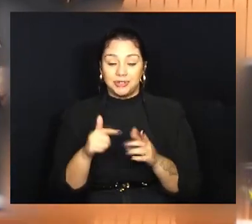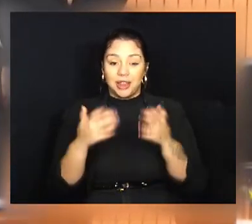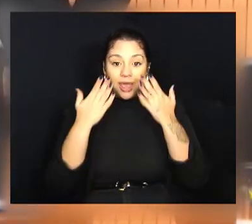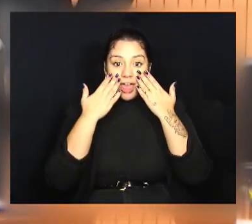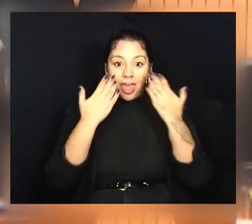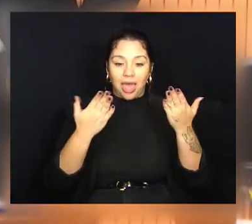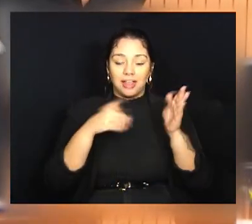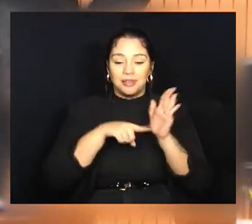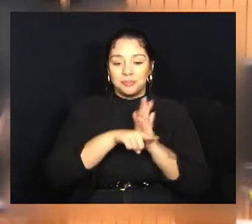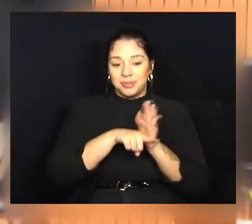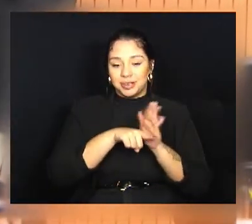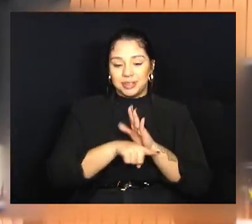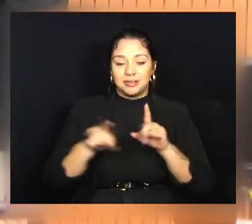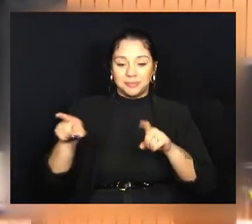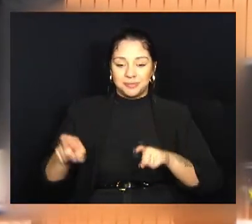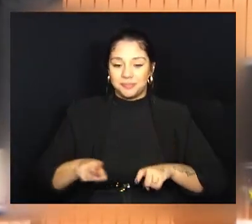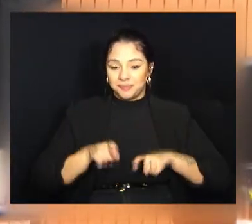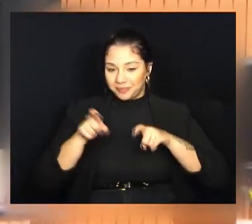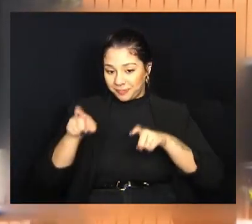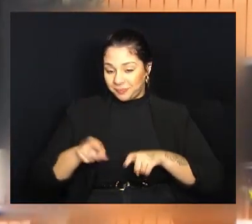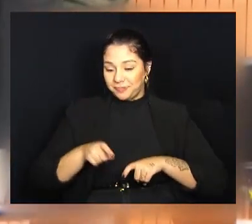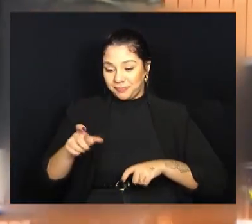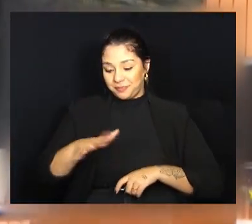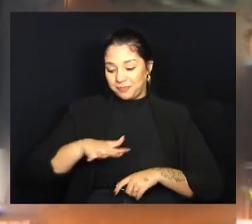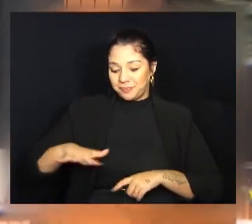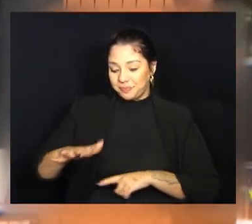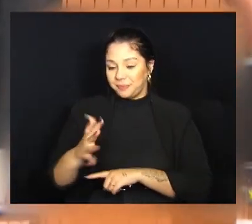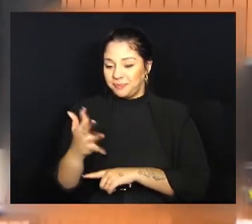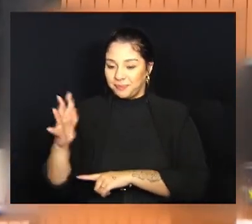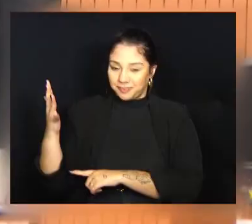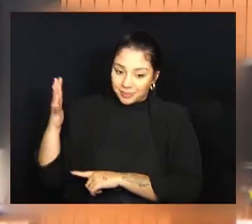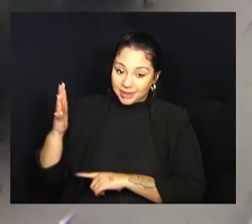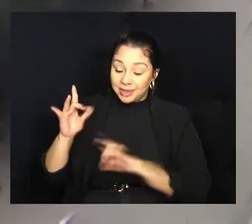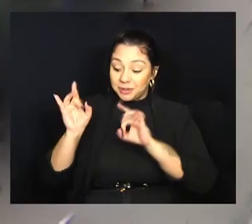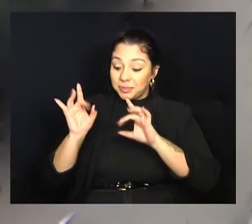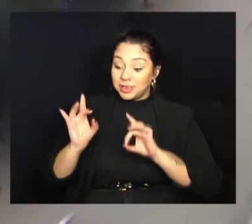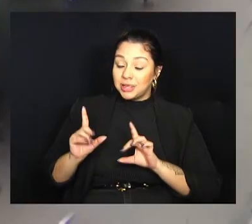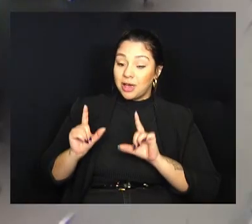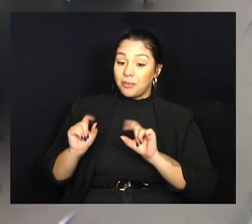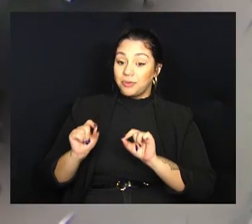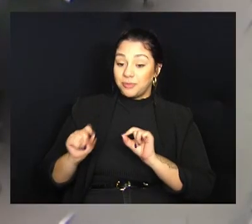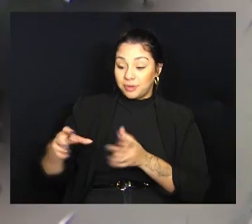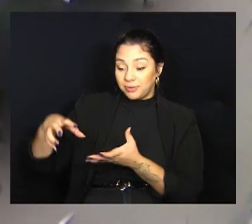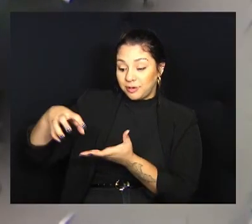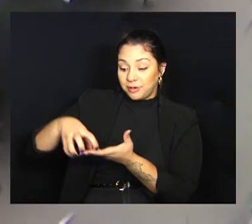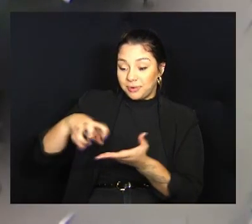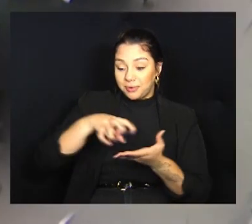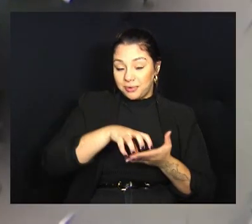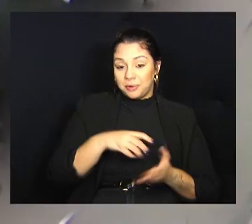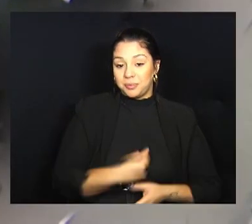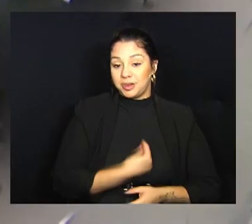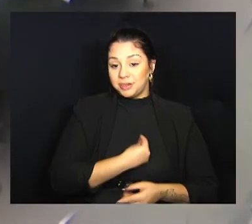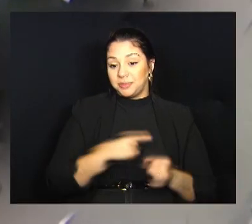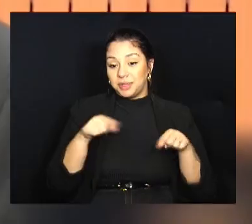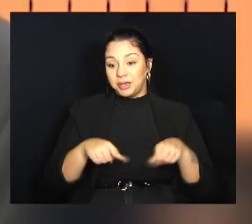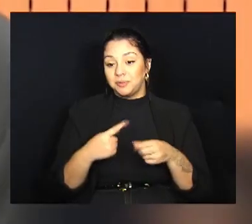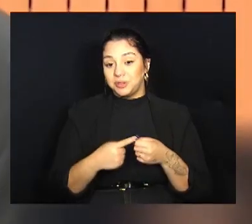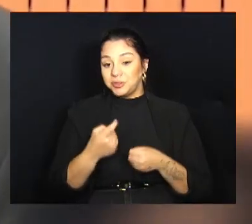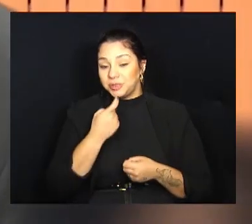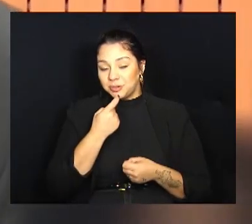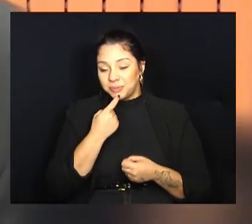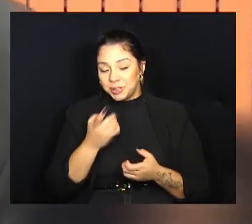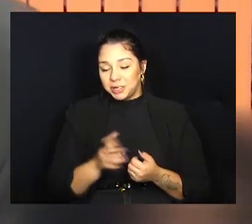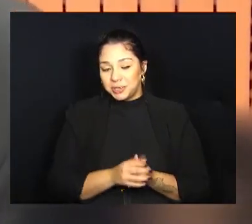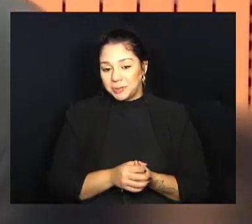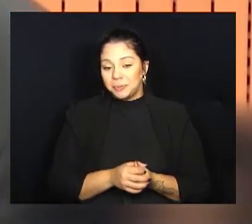pesquisa agropecuária do mundo tropical, em especial das suas unidades presentes no município de Campinas.